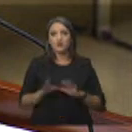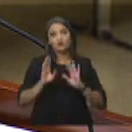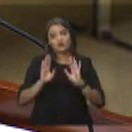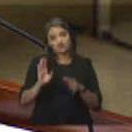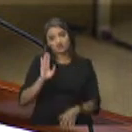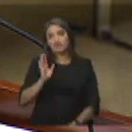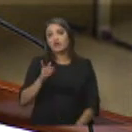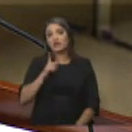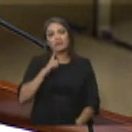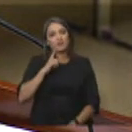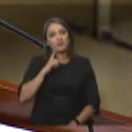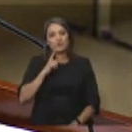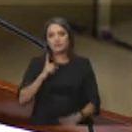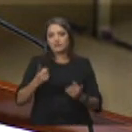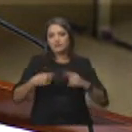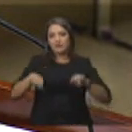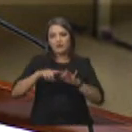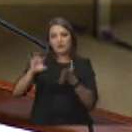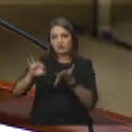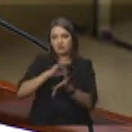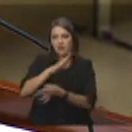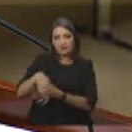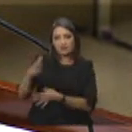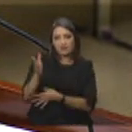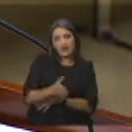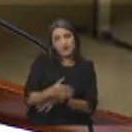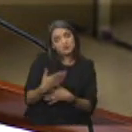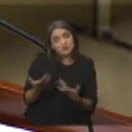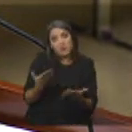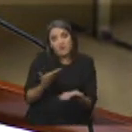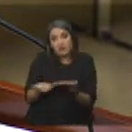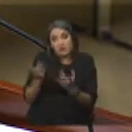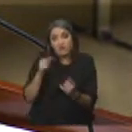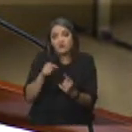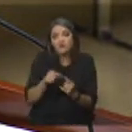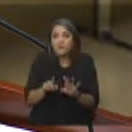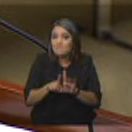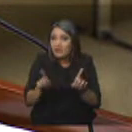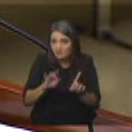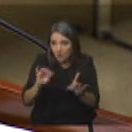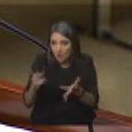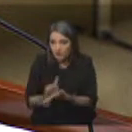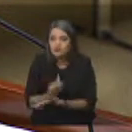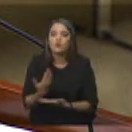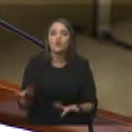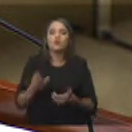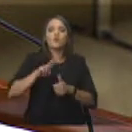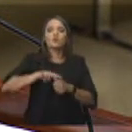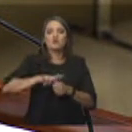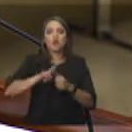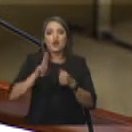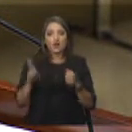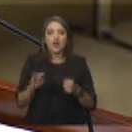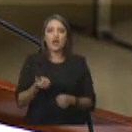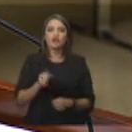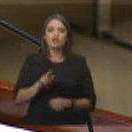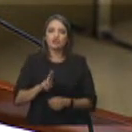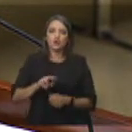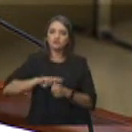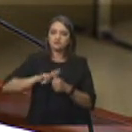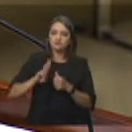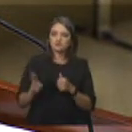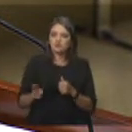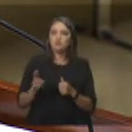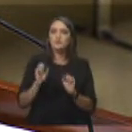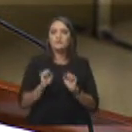qual, em nosso sentido, haveria uma perda de objeto. Mas, no entanto, não obstante a perda de objeto, a Advocacia Geral da União está amplamente aberta para que façamos